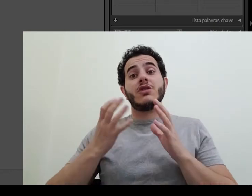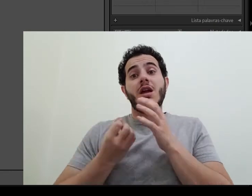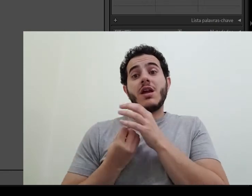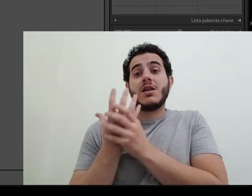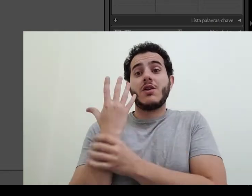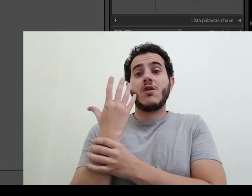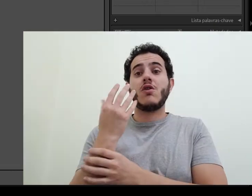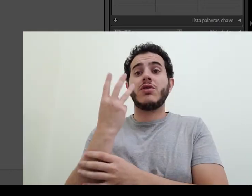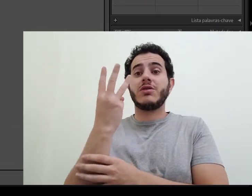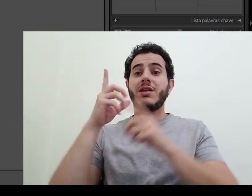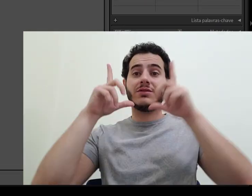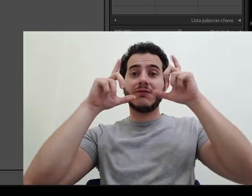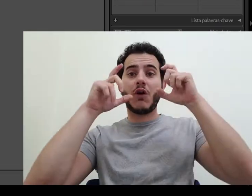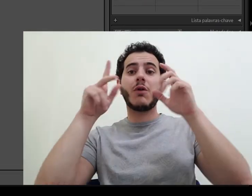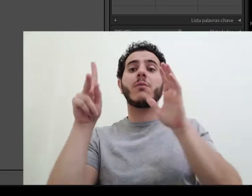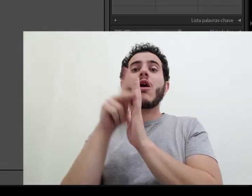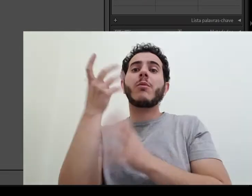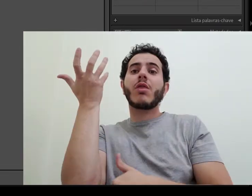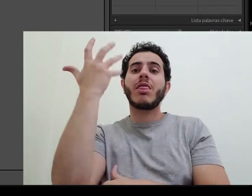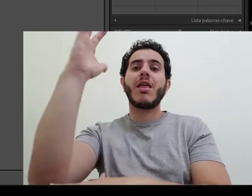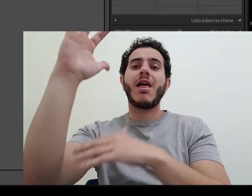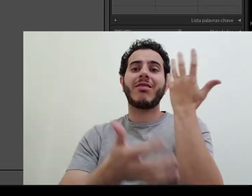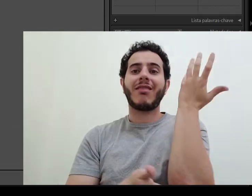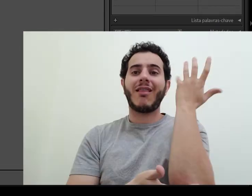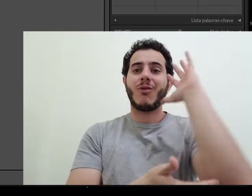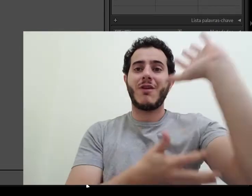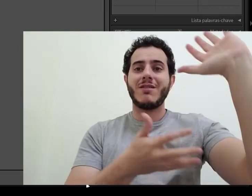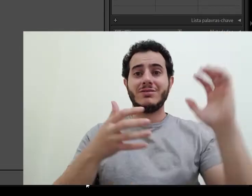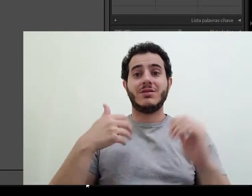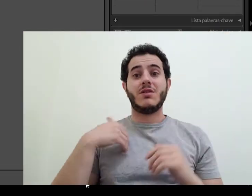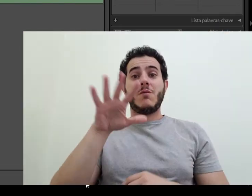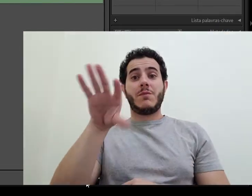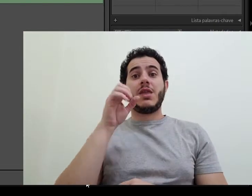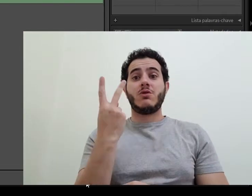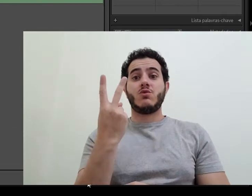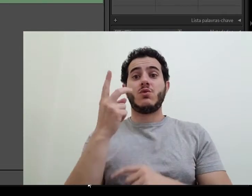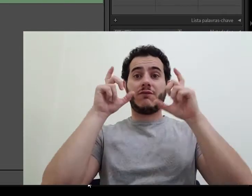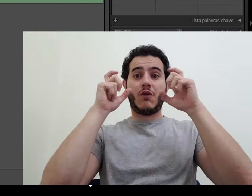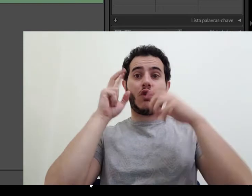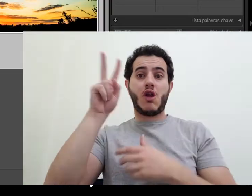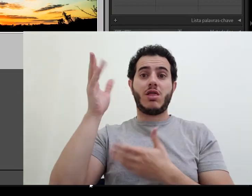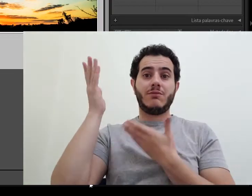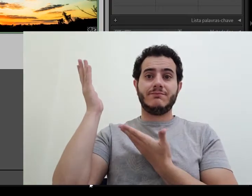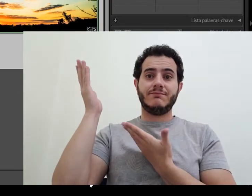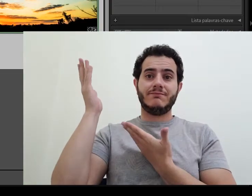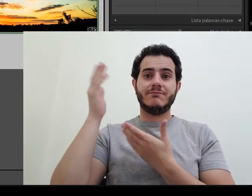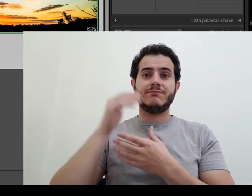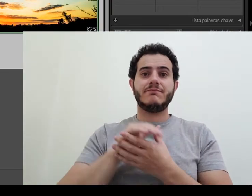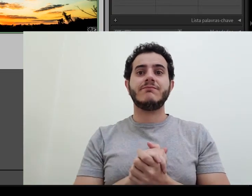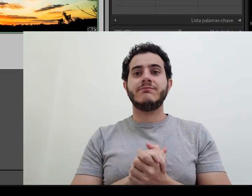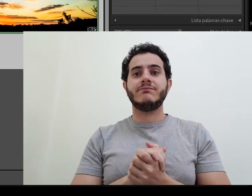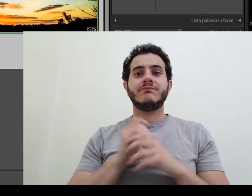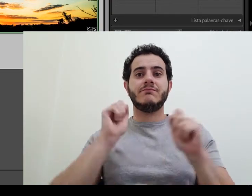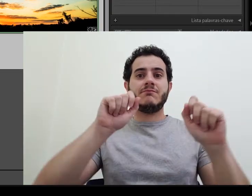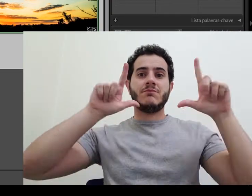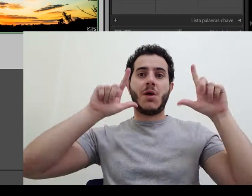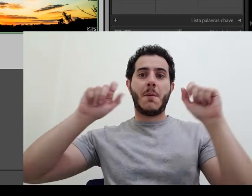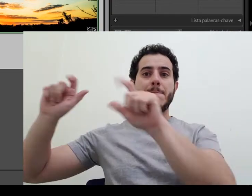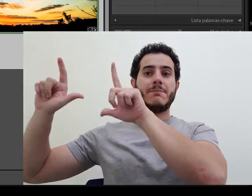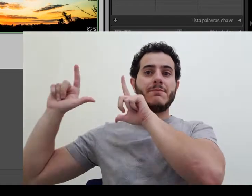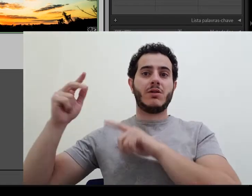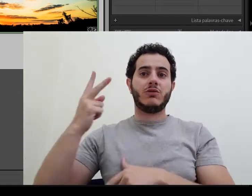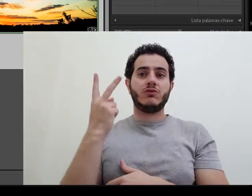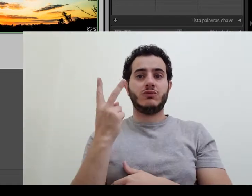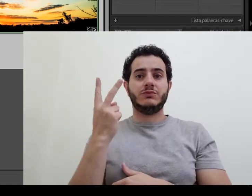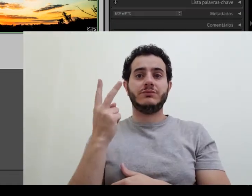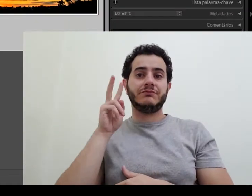com essas três fotos. Eu vou me atentar a essas duas fotos aqui. Deixa eu aumentar elas aqui para a gente enxergar elas um pouquinho maiores. Ó, vou até